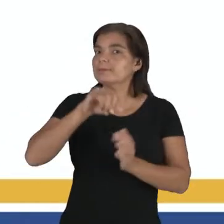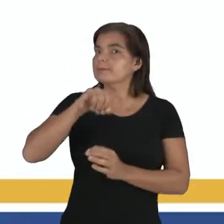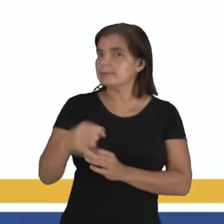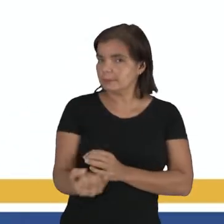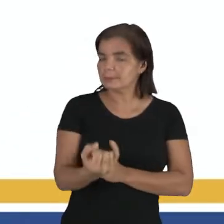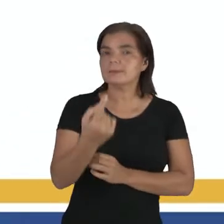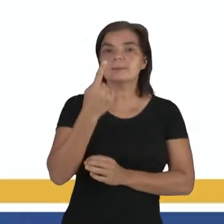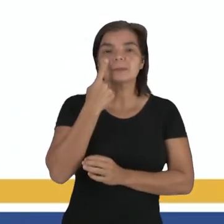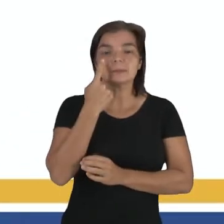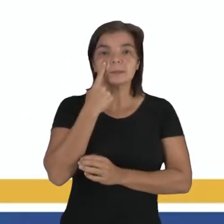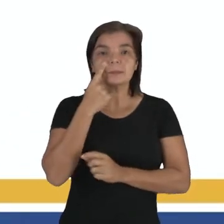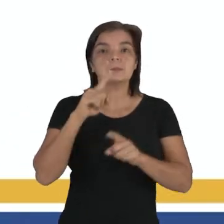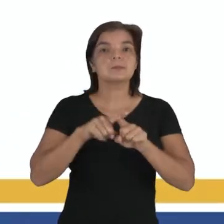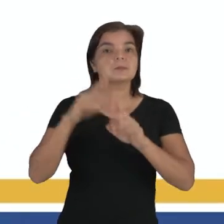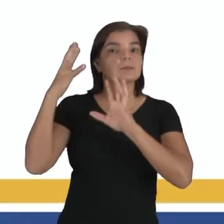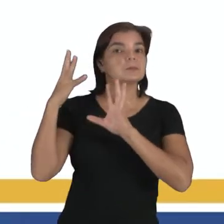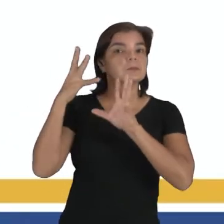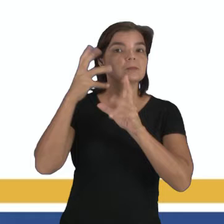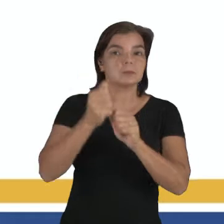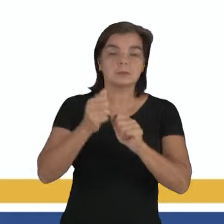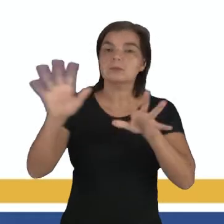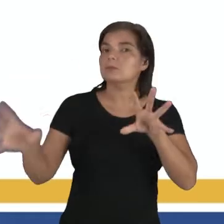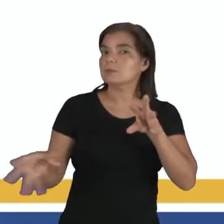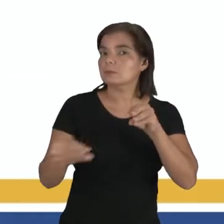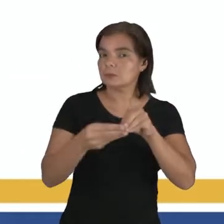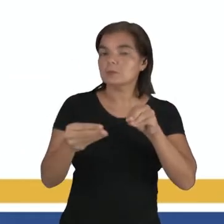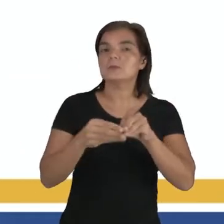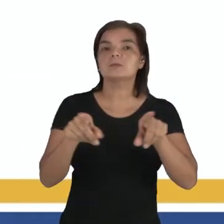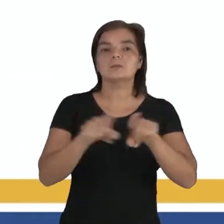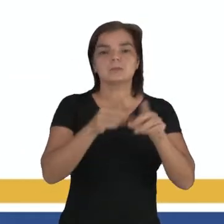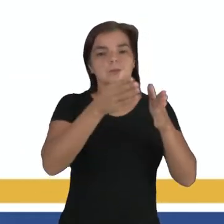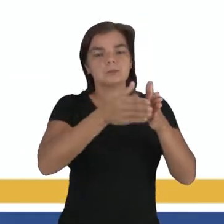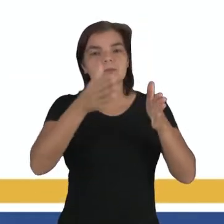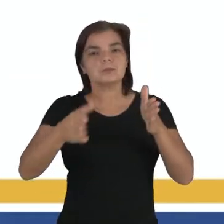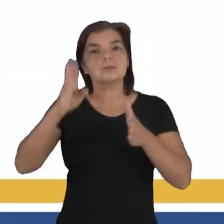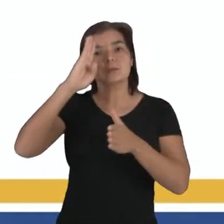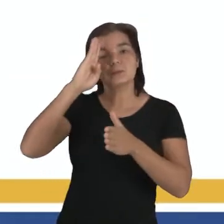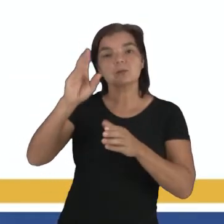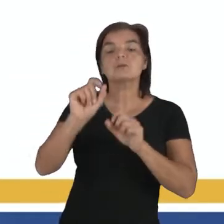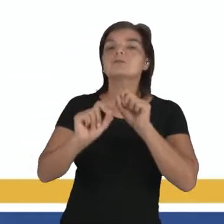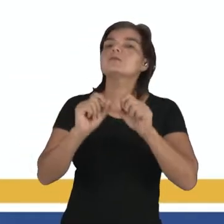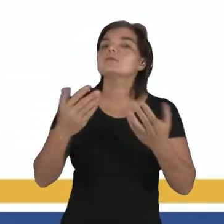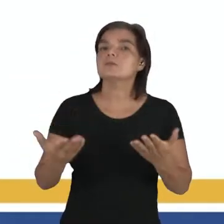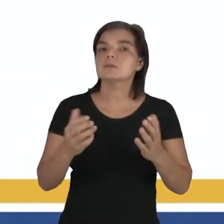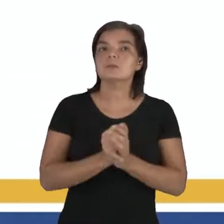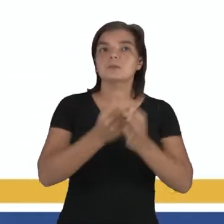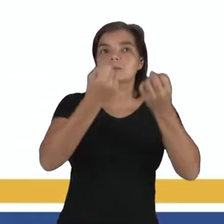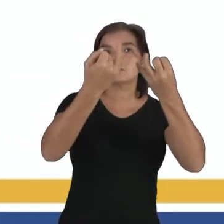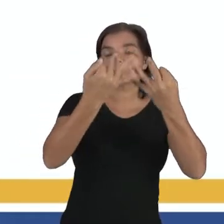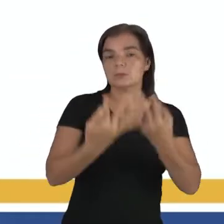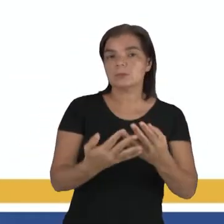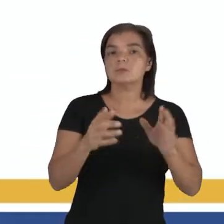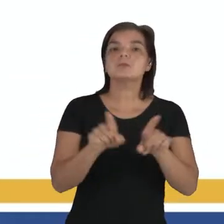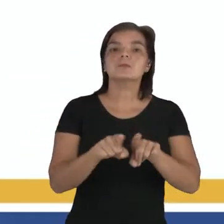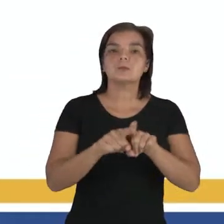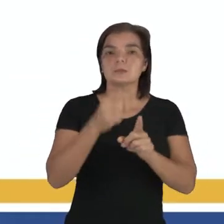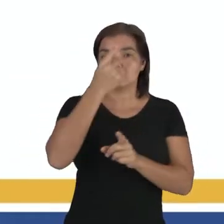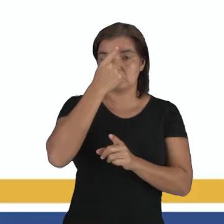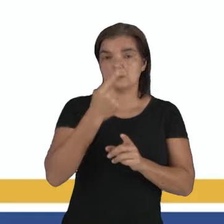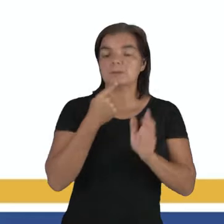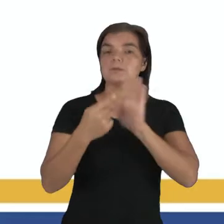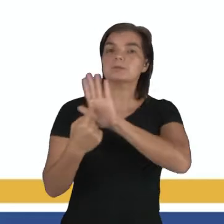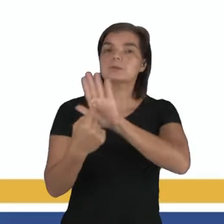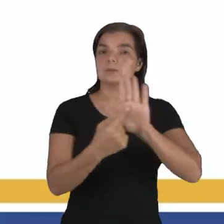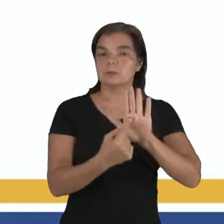para ver. Mas, dando uma resumida breve nesses processos, trazendo os principais pontos, eu consigo explicar para vocês através dessas